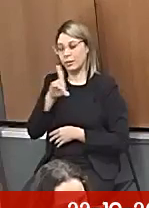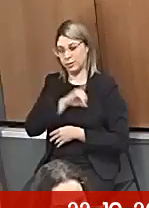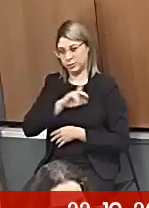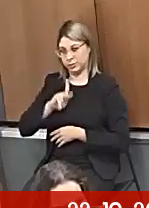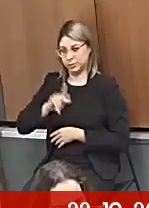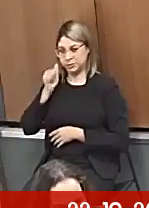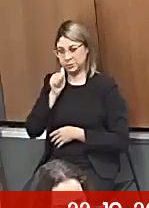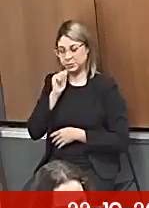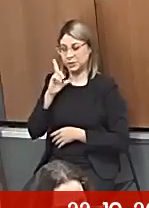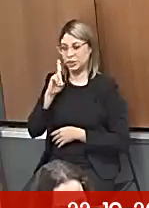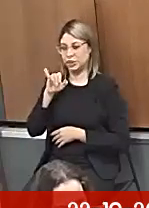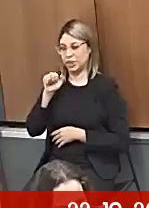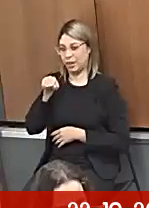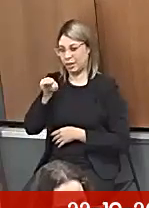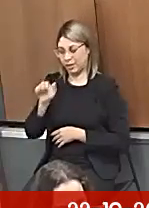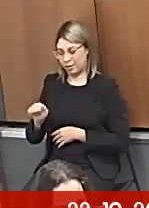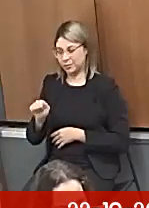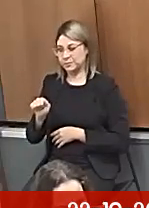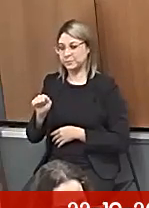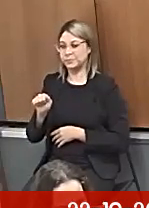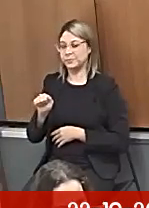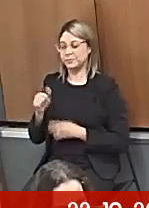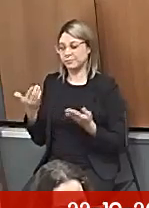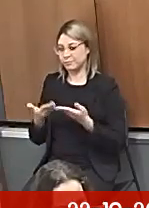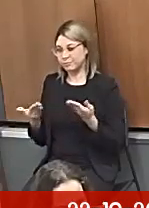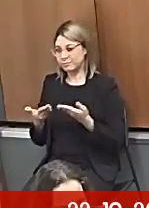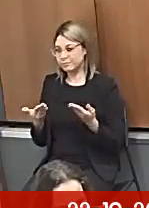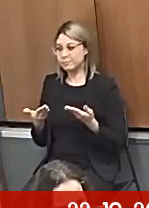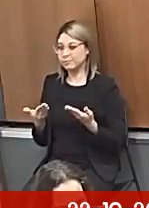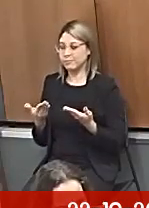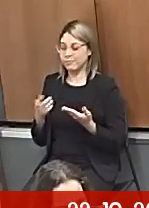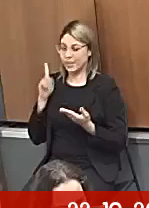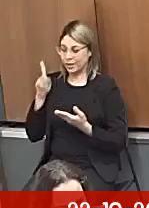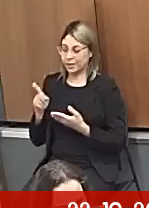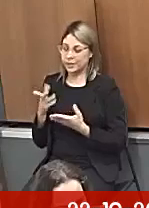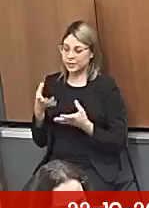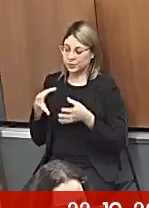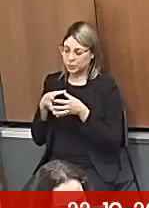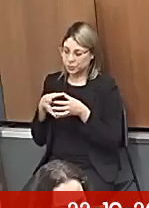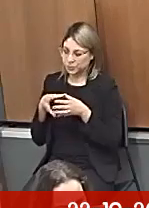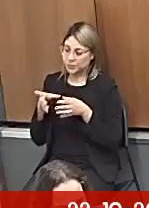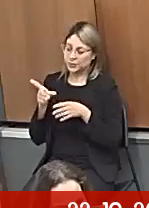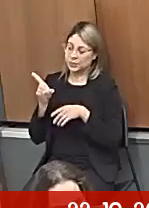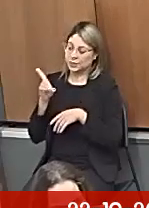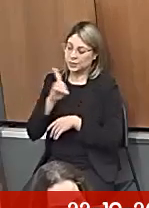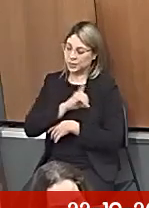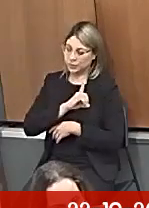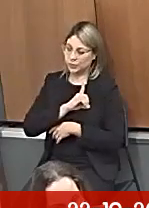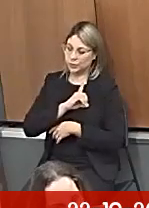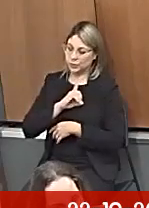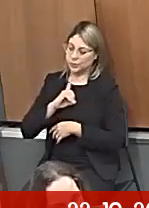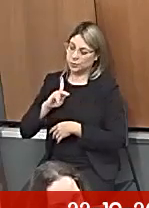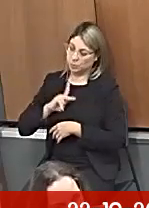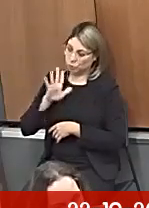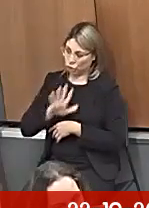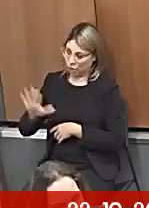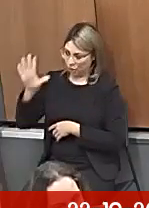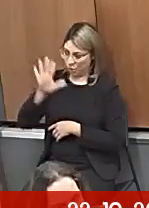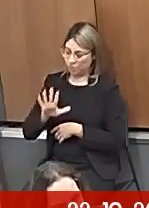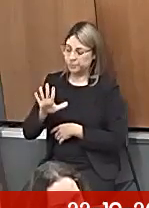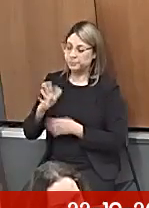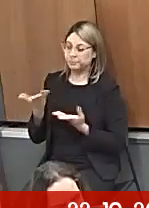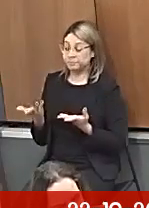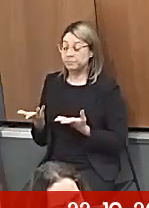querida, da Diana, que hoje ela está presente no gabinete da Defensoria Geral. E nós